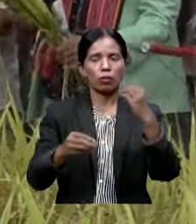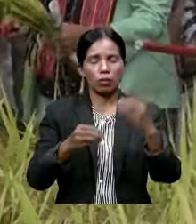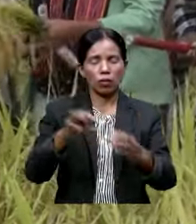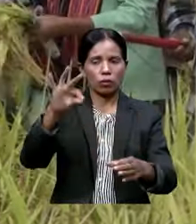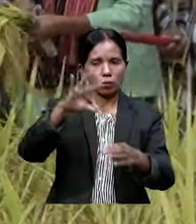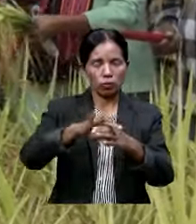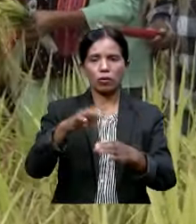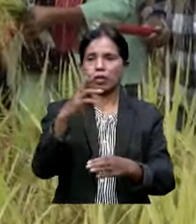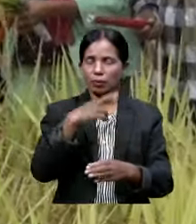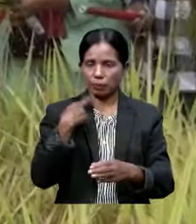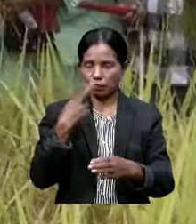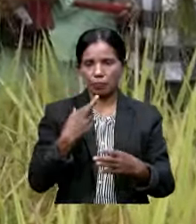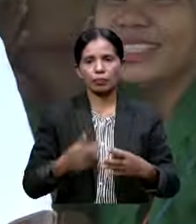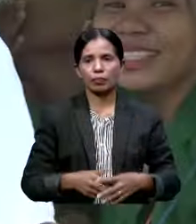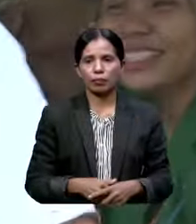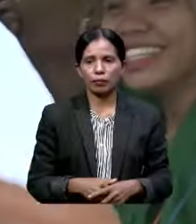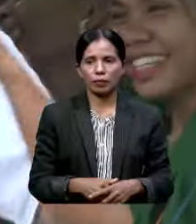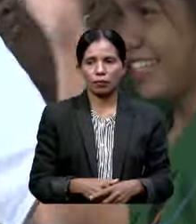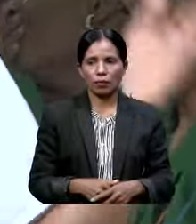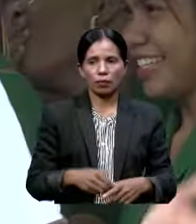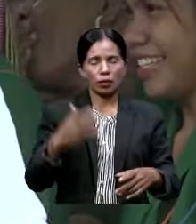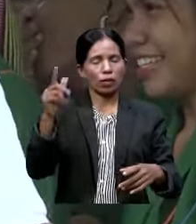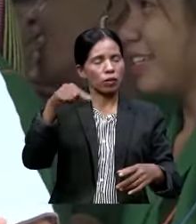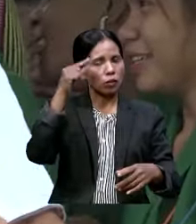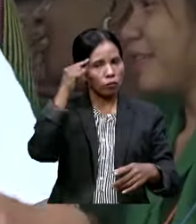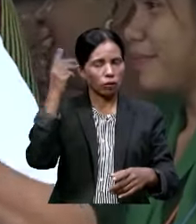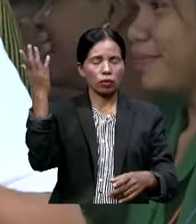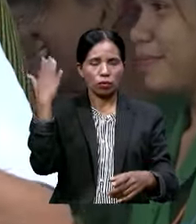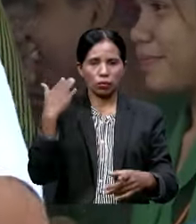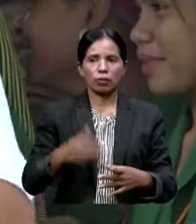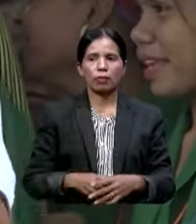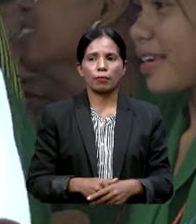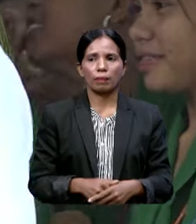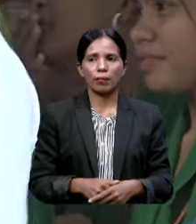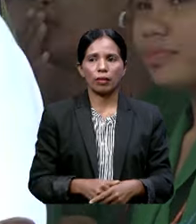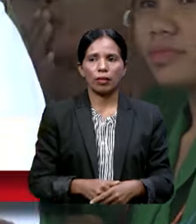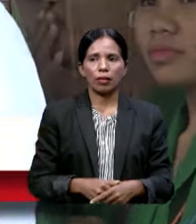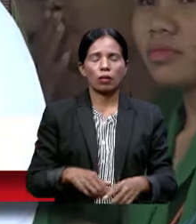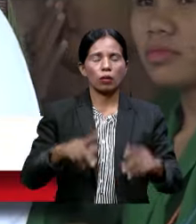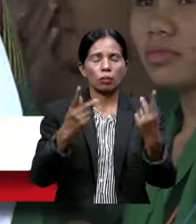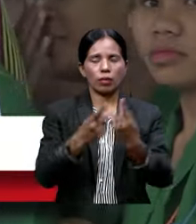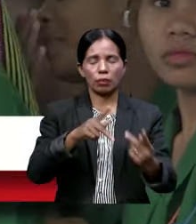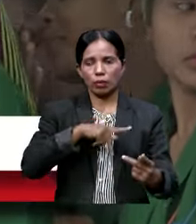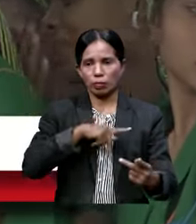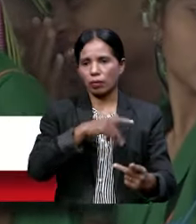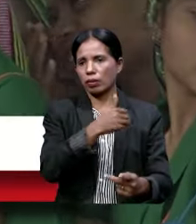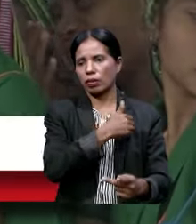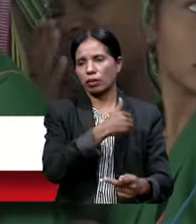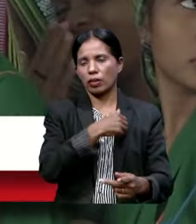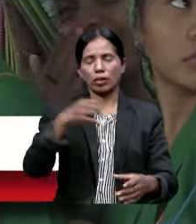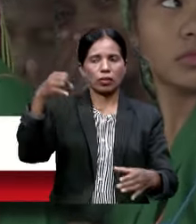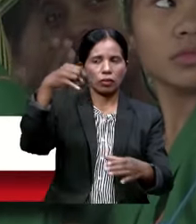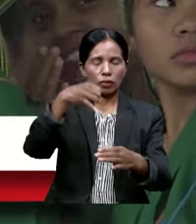hare. Iha governo hira kliuba setor privado sirau